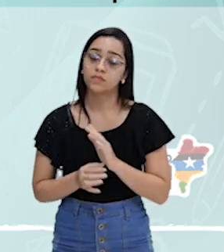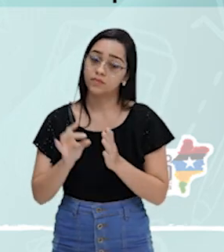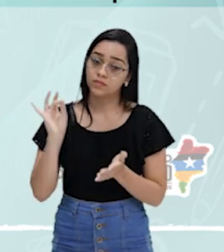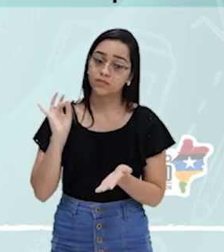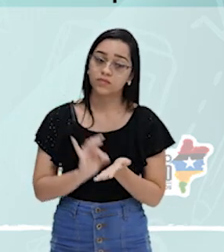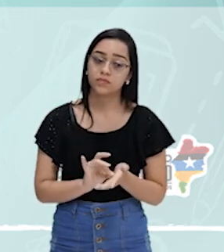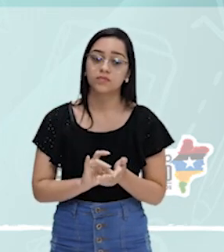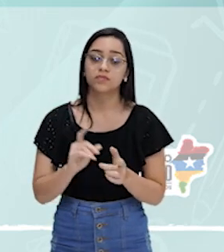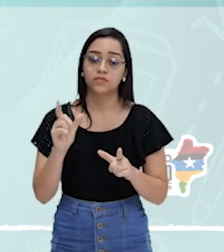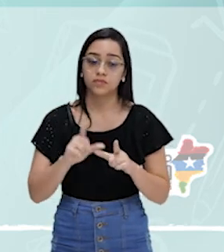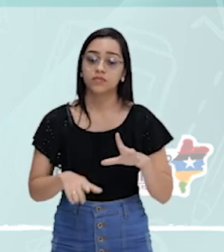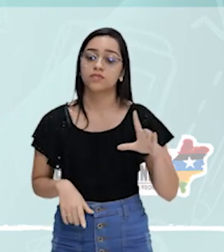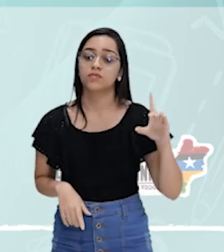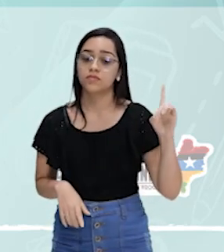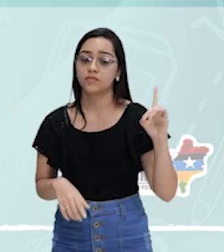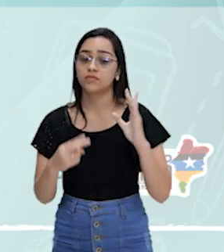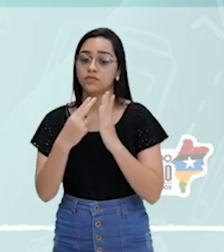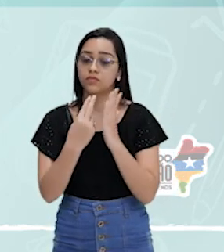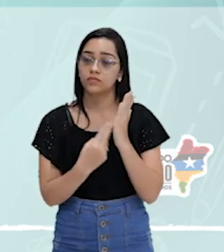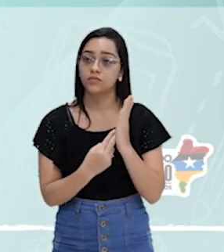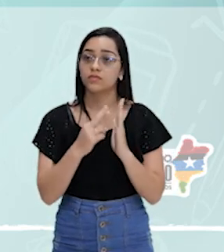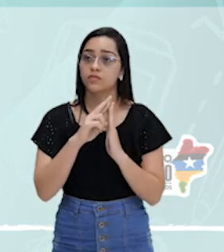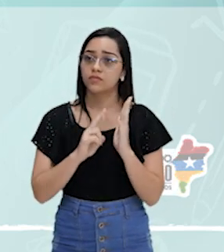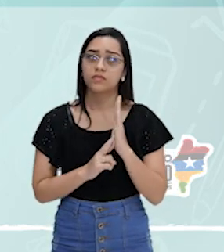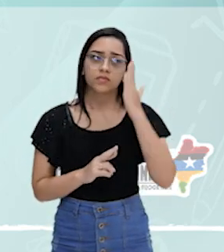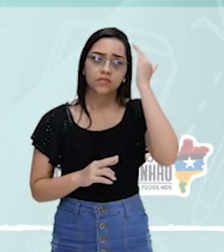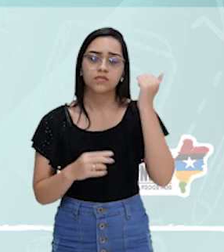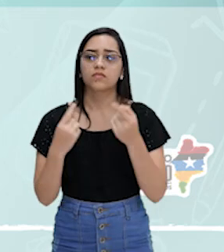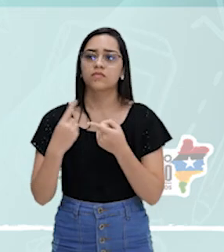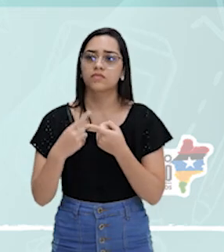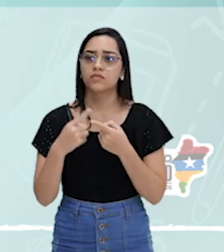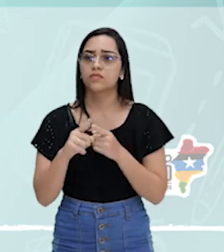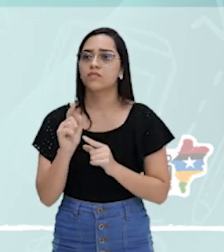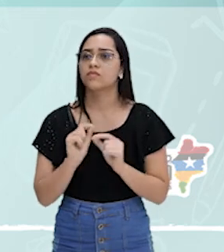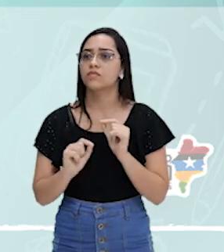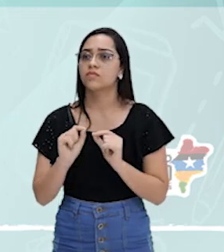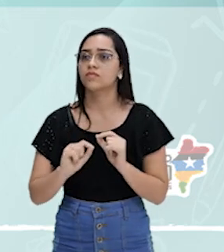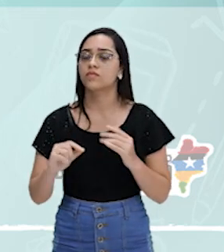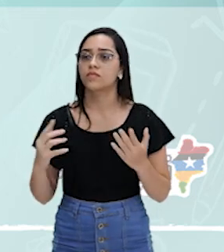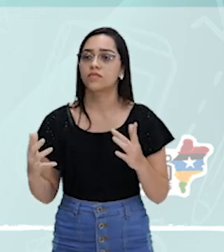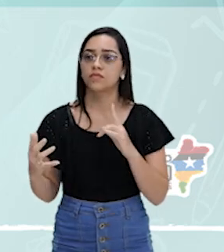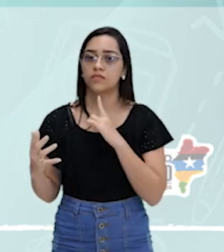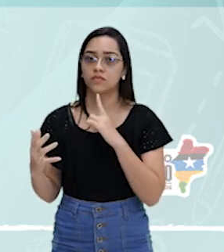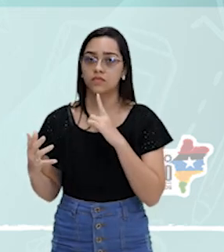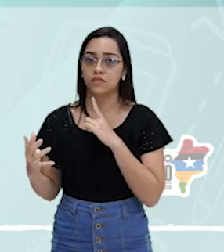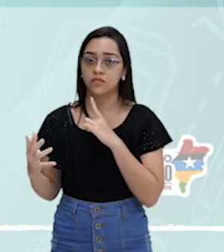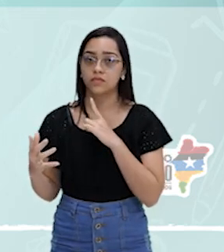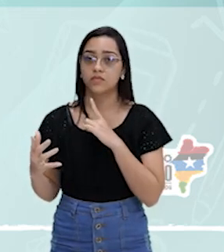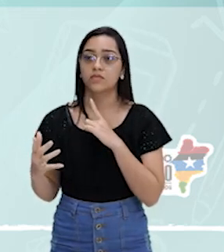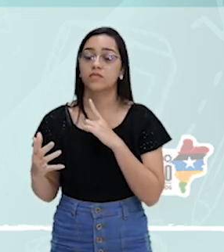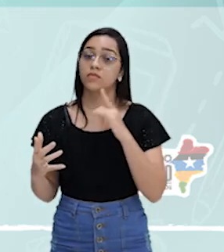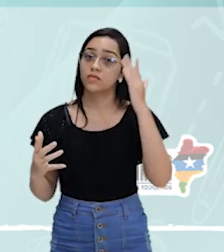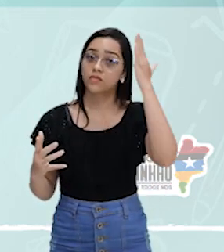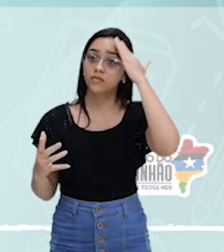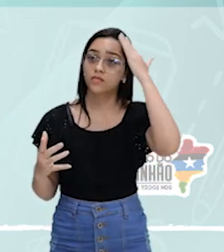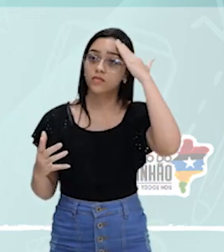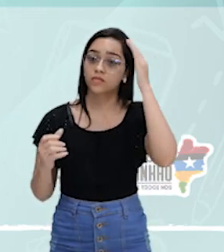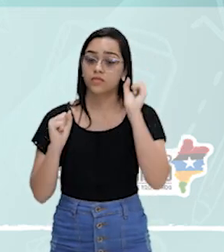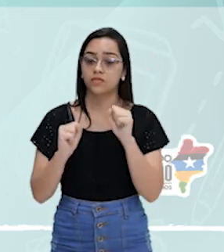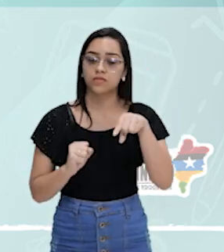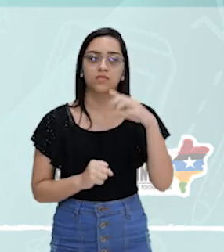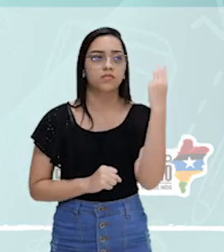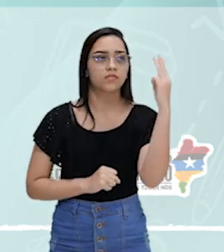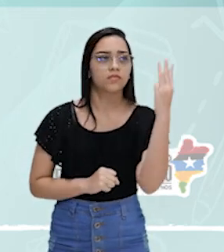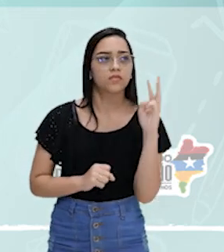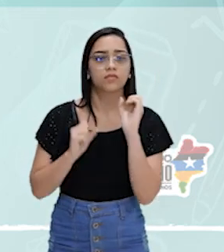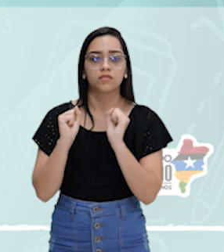Obviamente, a norma padrão. Sabe por quê, gente? Porque a norma padrão é aquela que vai ser entendida, seja aqui no